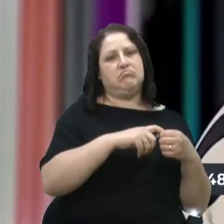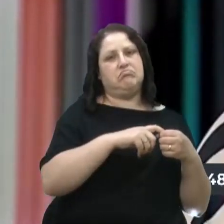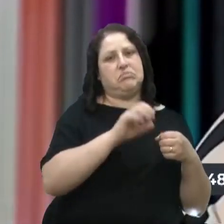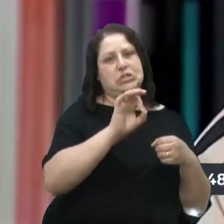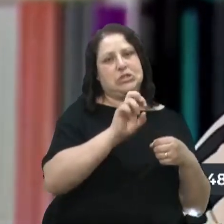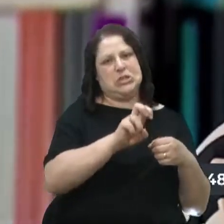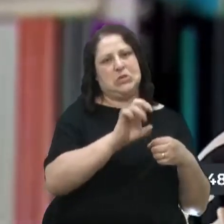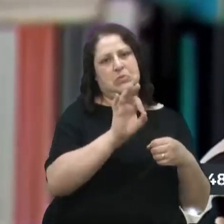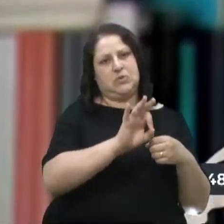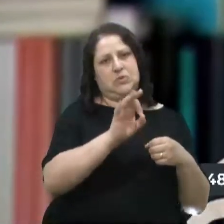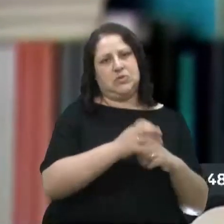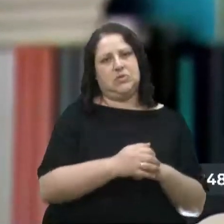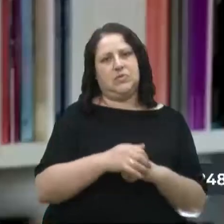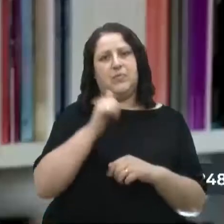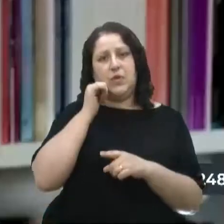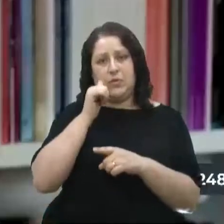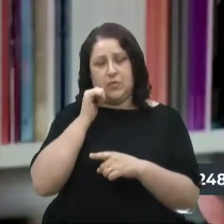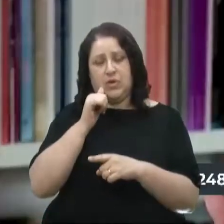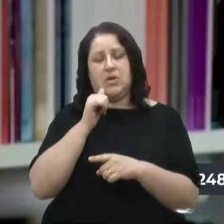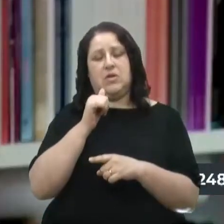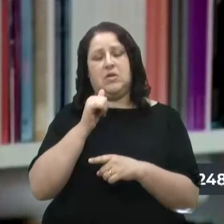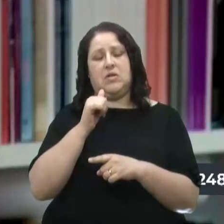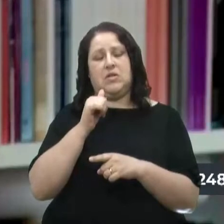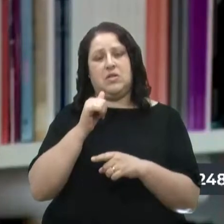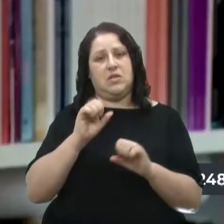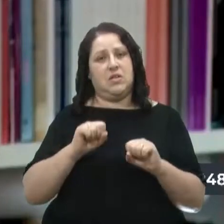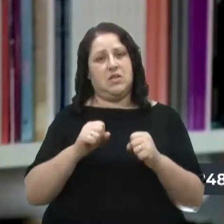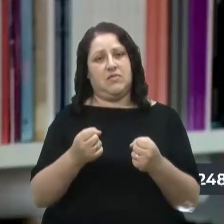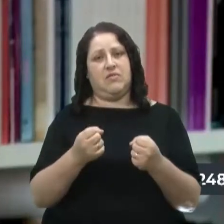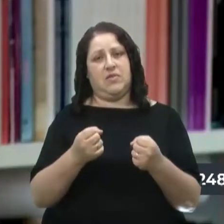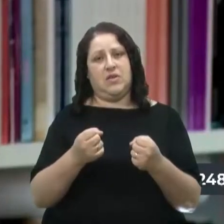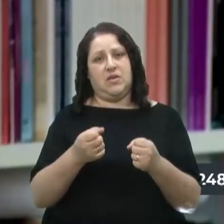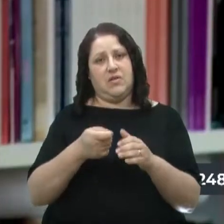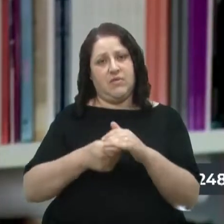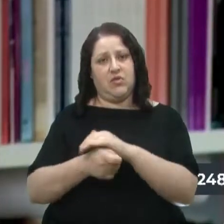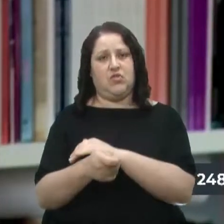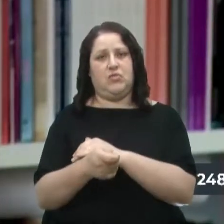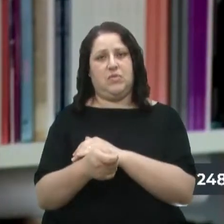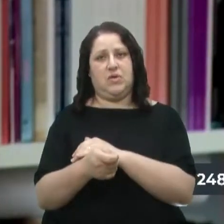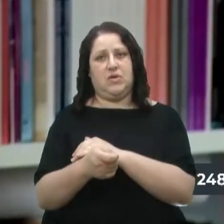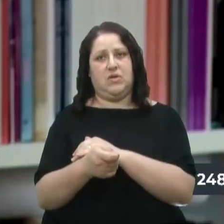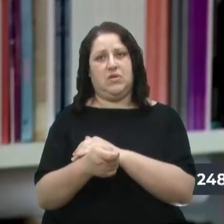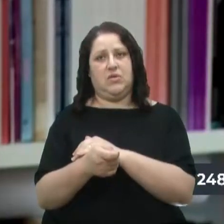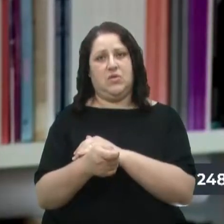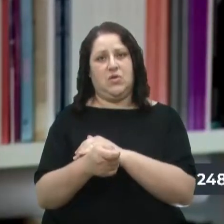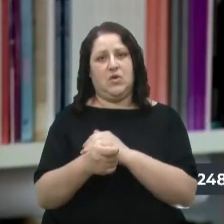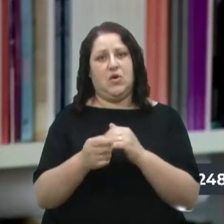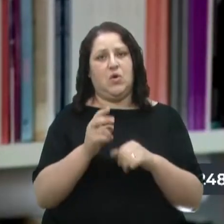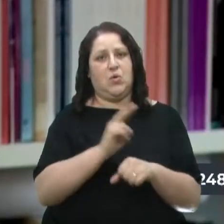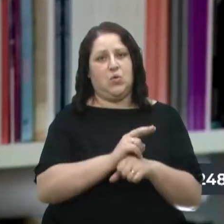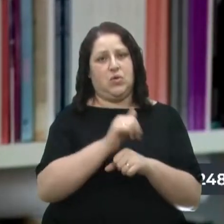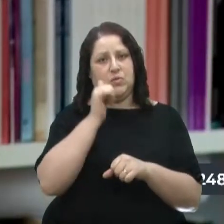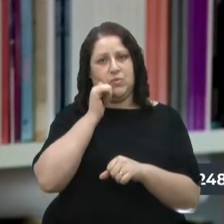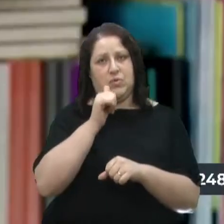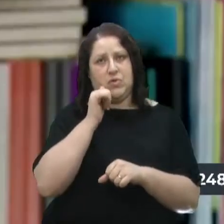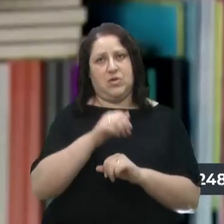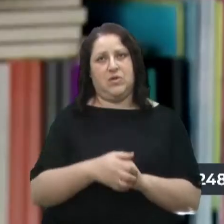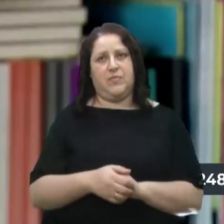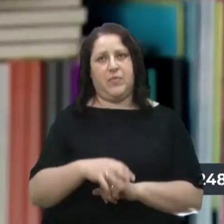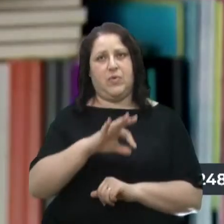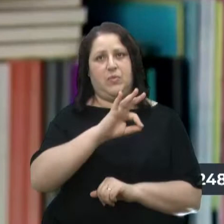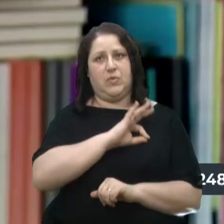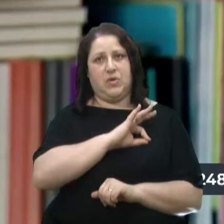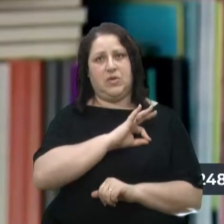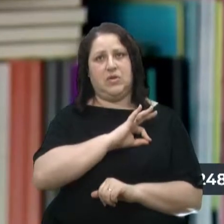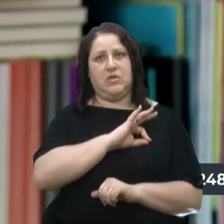em políticas para as mulheres. Não é só polícia, não é menos ainda, né? Jamais seja com armamento